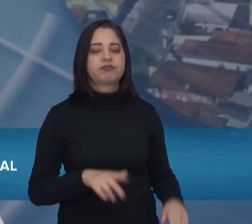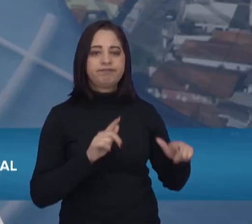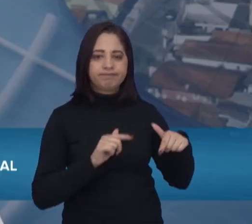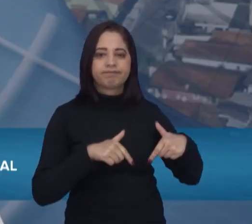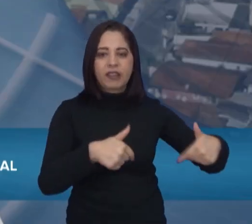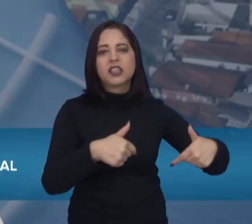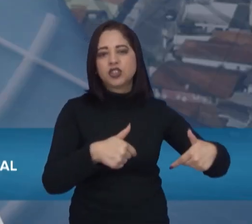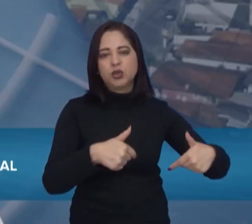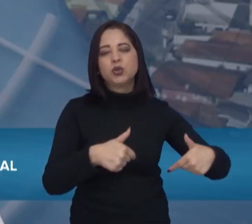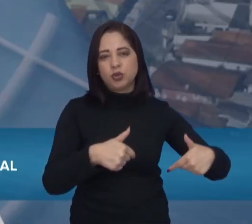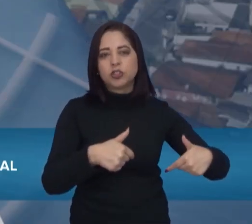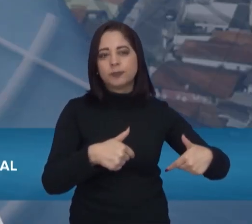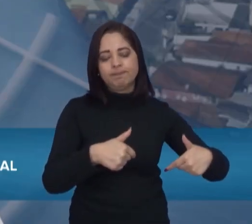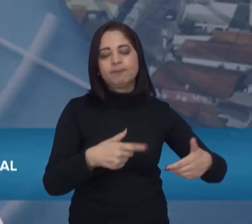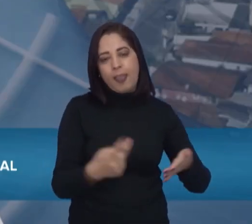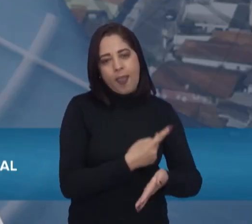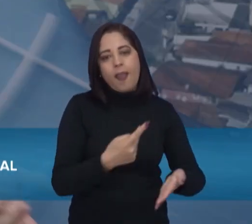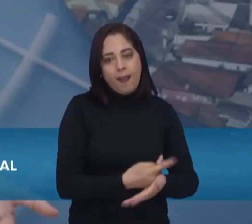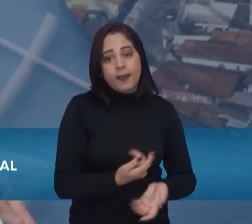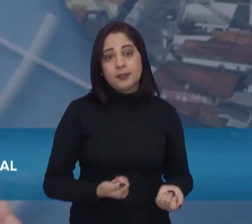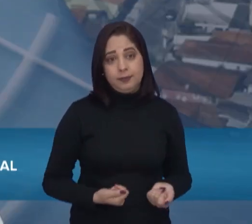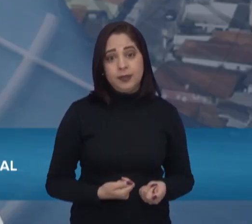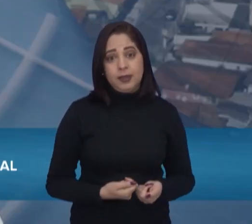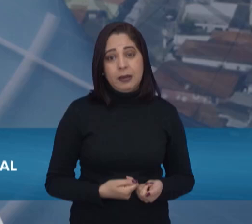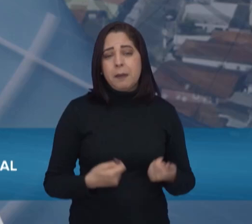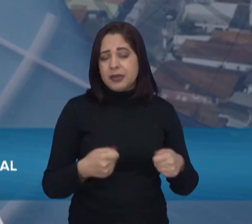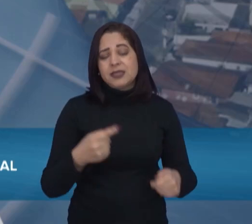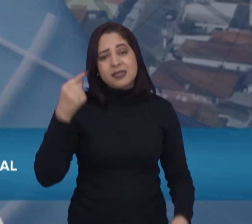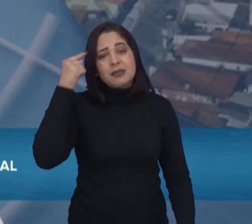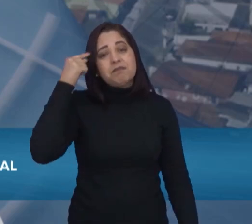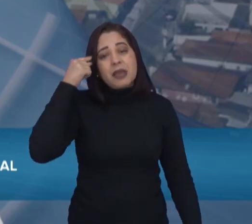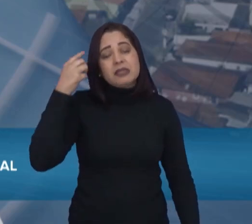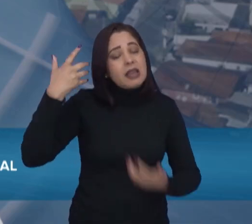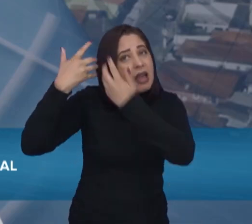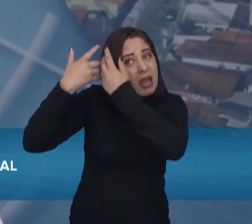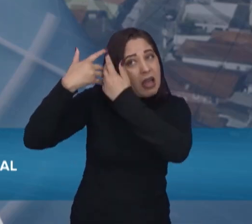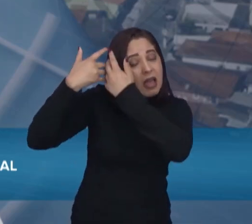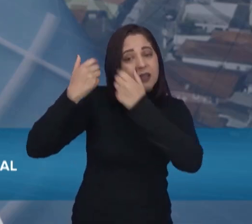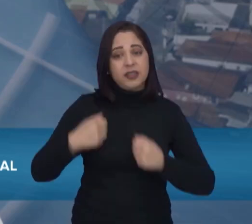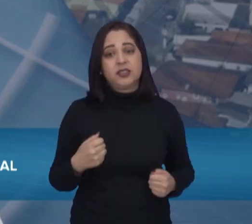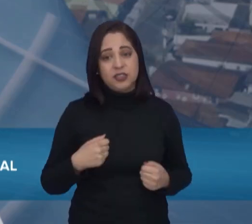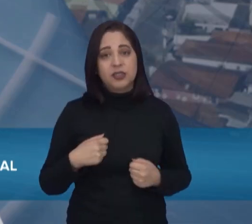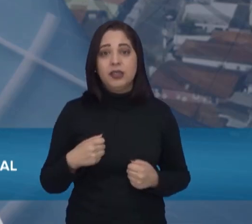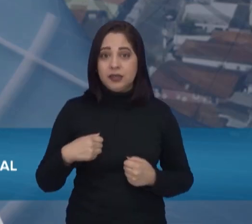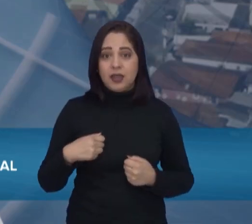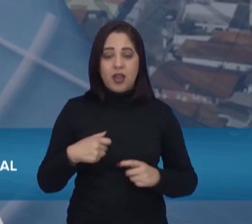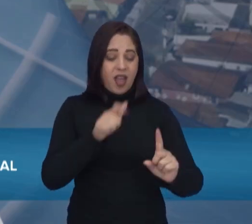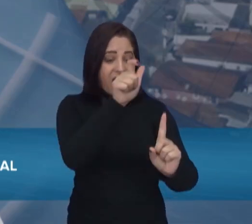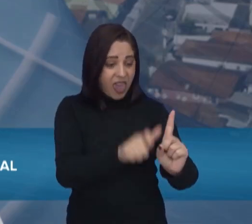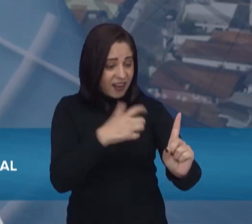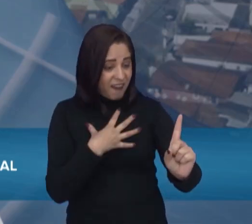egocêntrica, egoísta, né? A gente tem que pensar, principalmente os filhos, né? As pessoas que você mais ama na vida. Então, não vale a pena, por